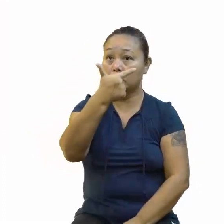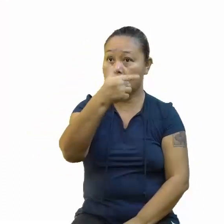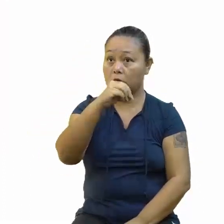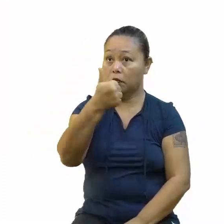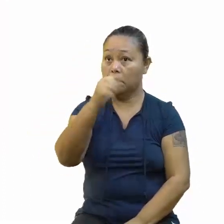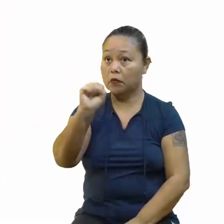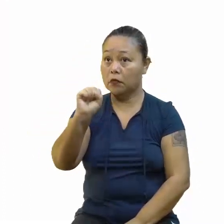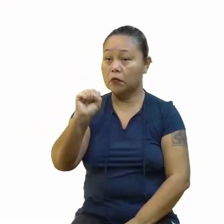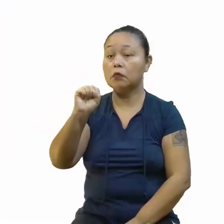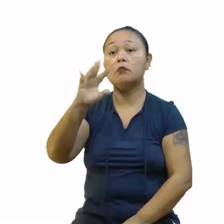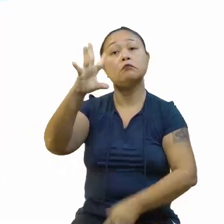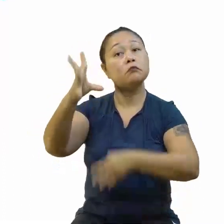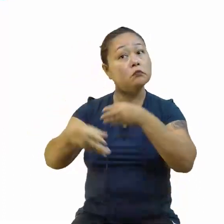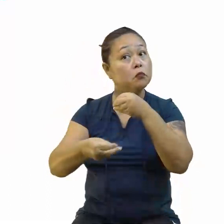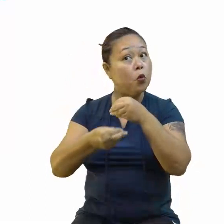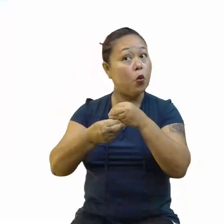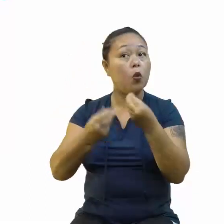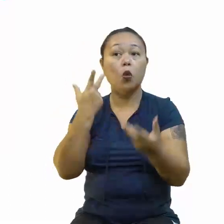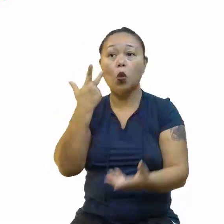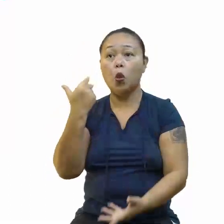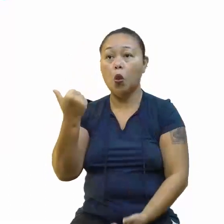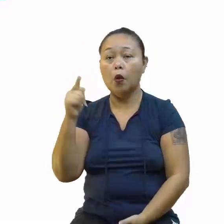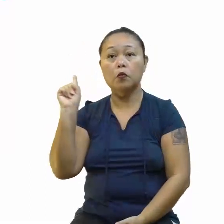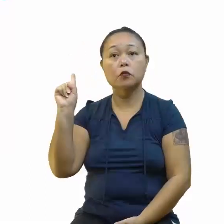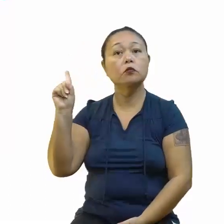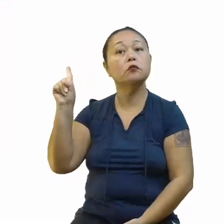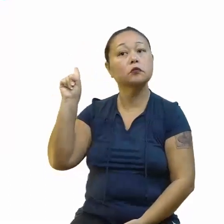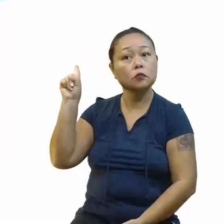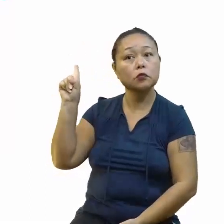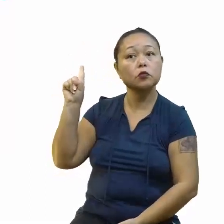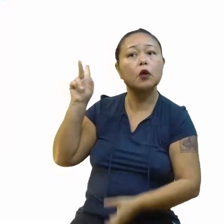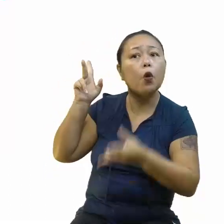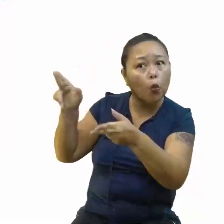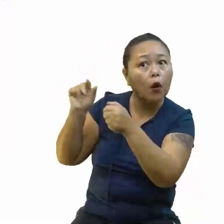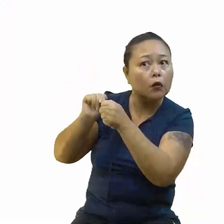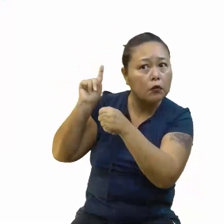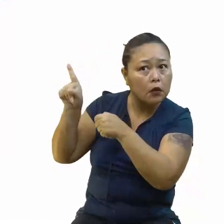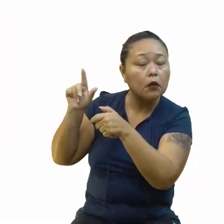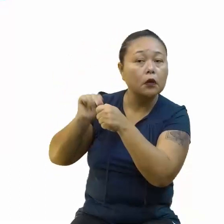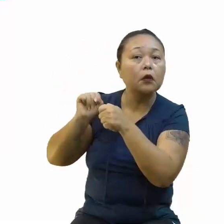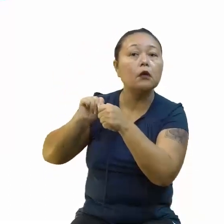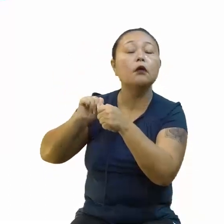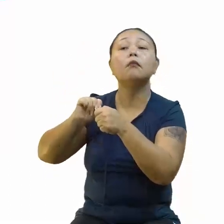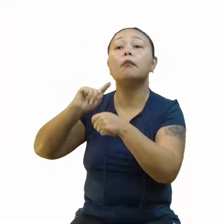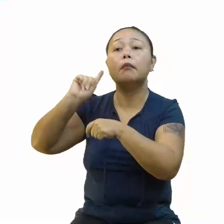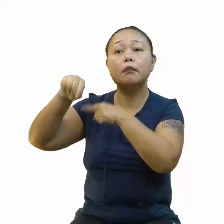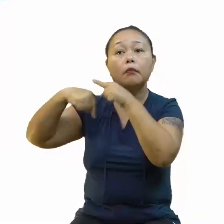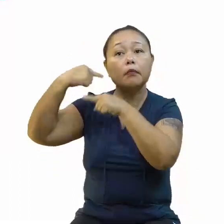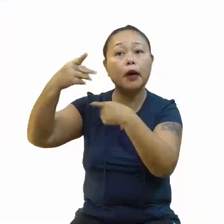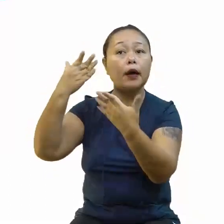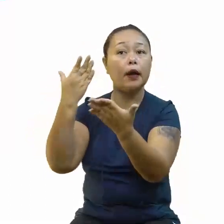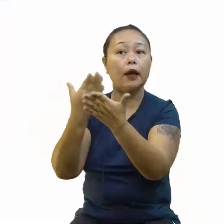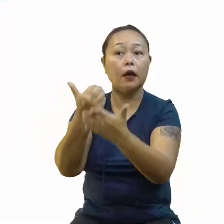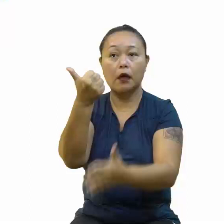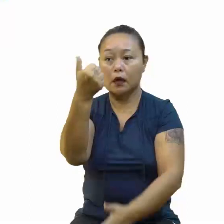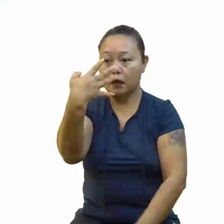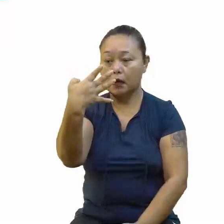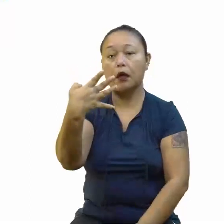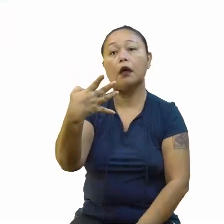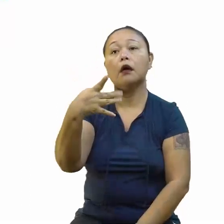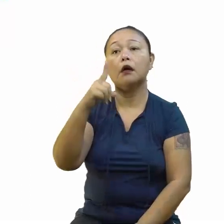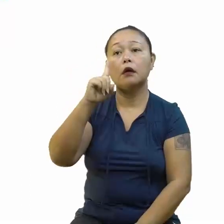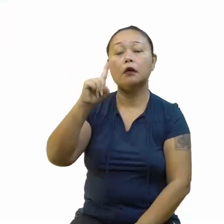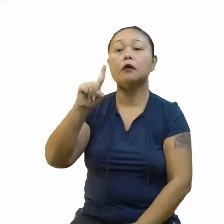esse anexo normal aqui, do jeito que está intitulado aqui, para a aula 14, que é o que a gente